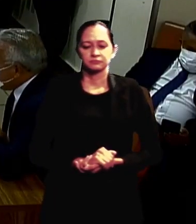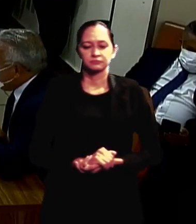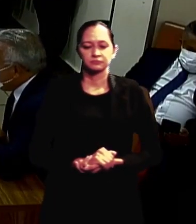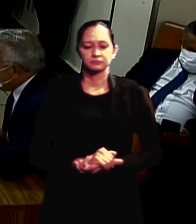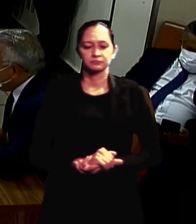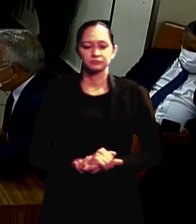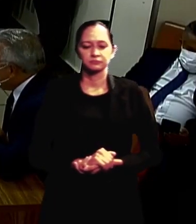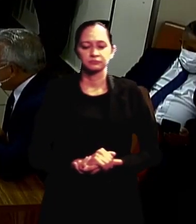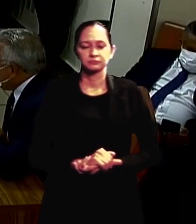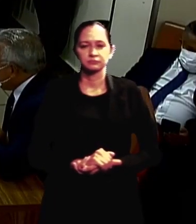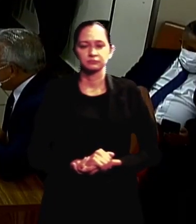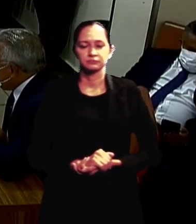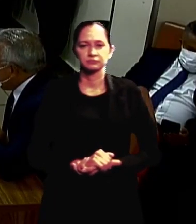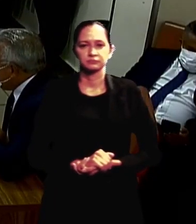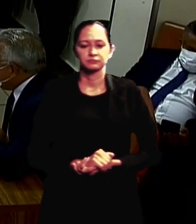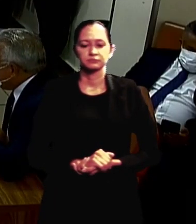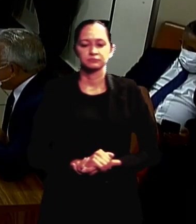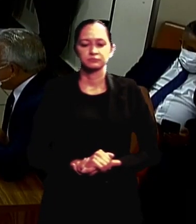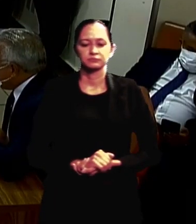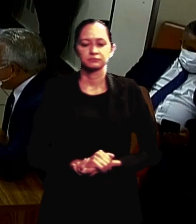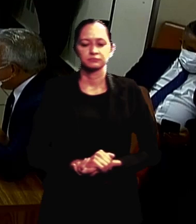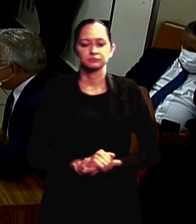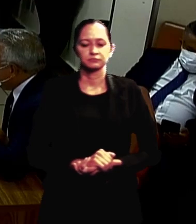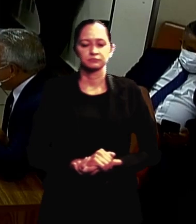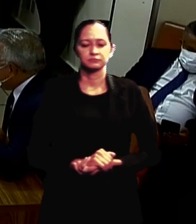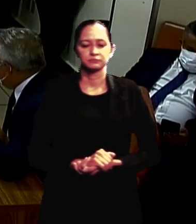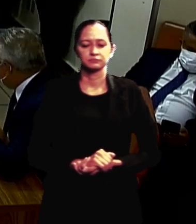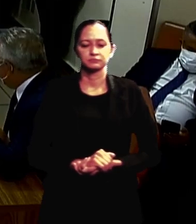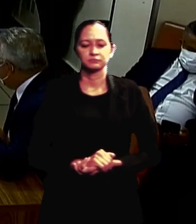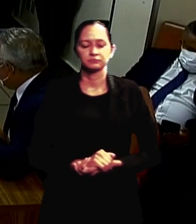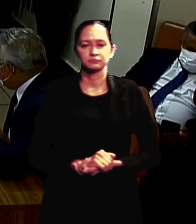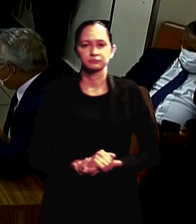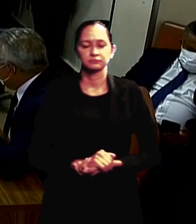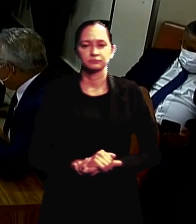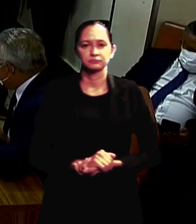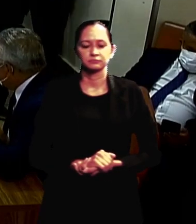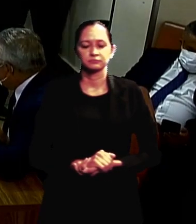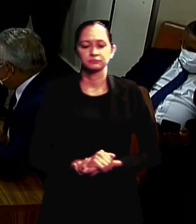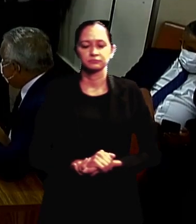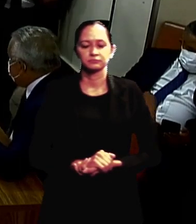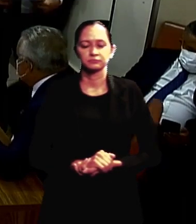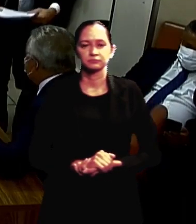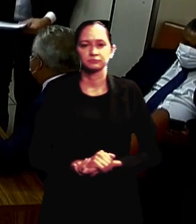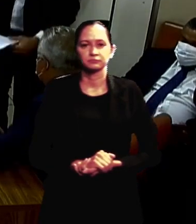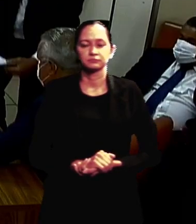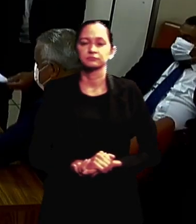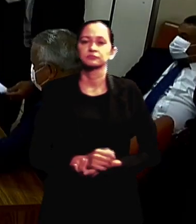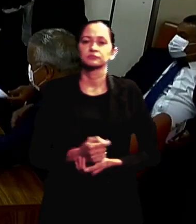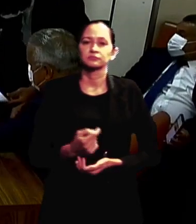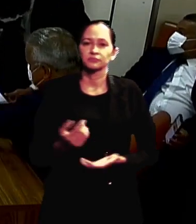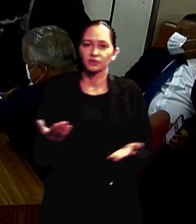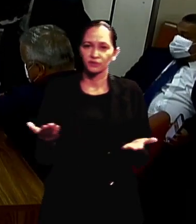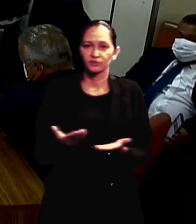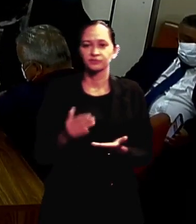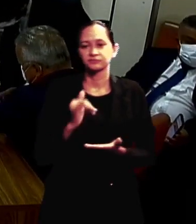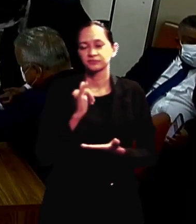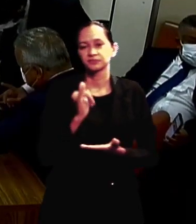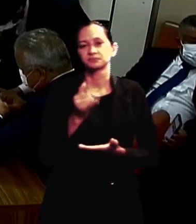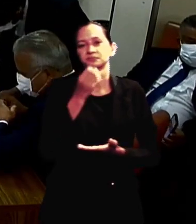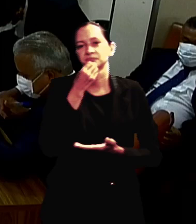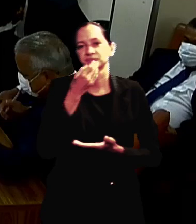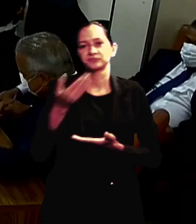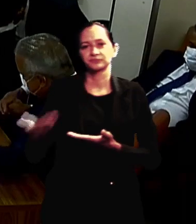aprovado. Deixa eu, antes de continuar a nossa análise da pauta, gostaria de cumprimentar, dar as